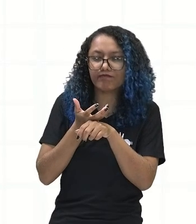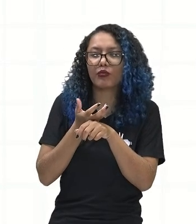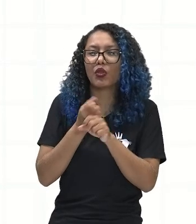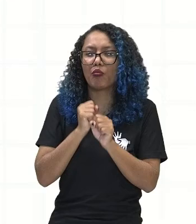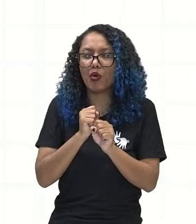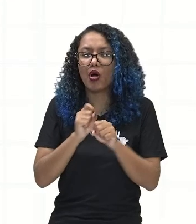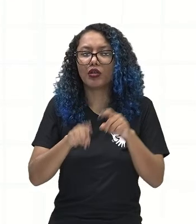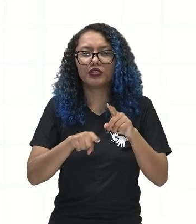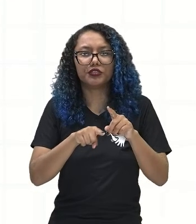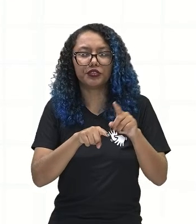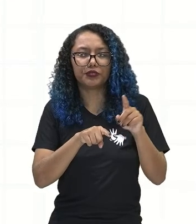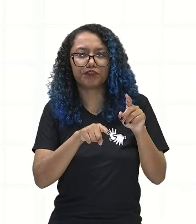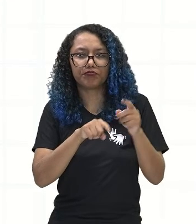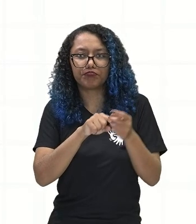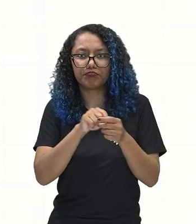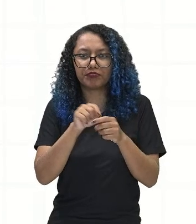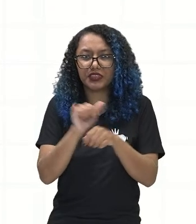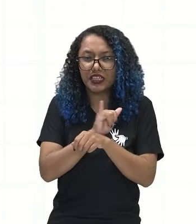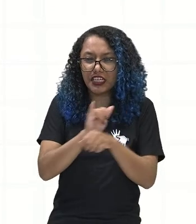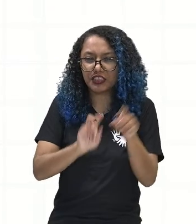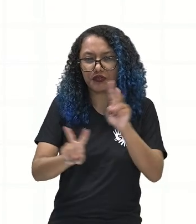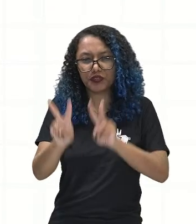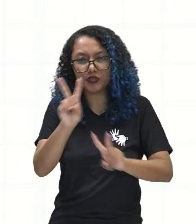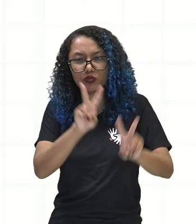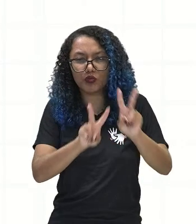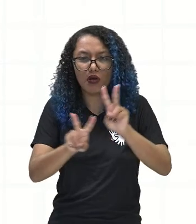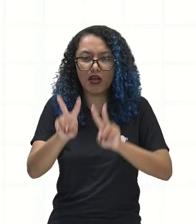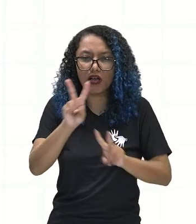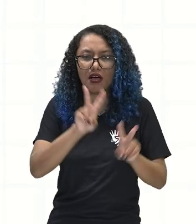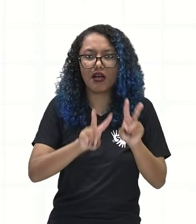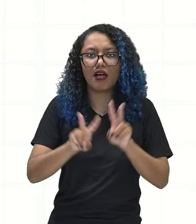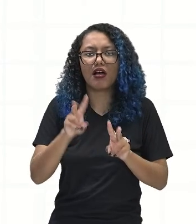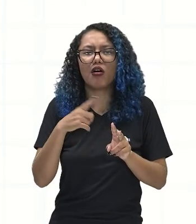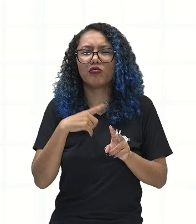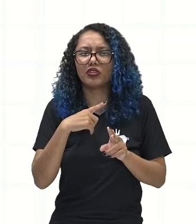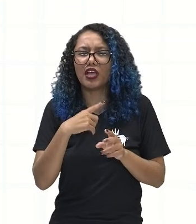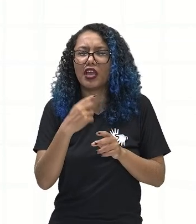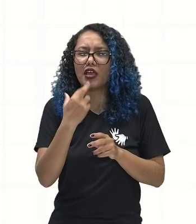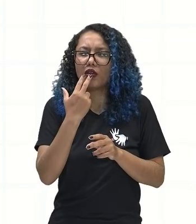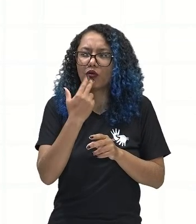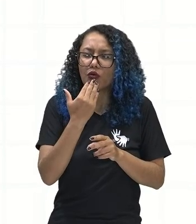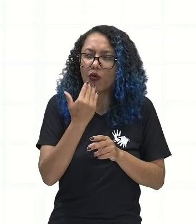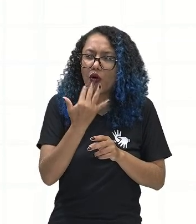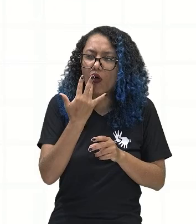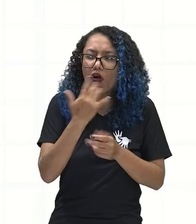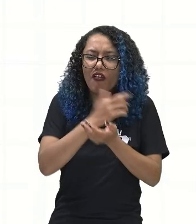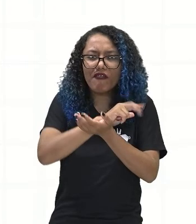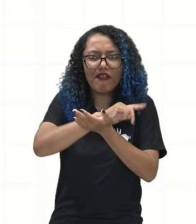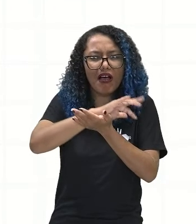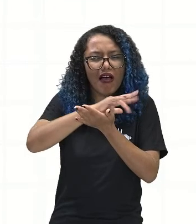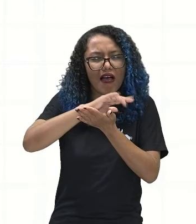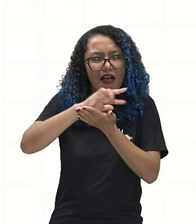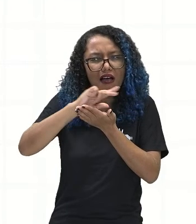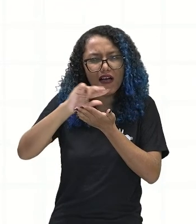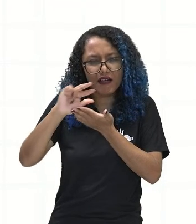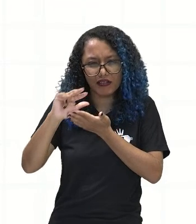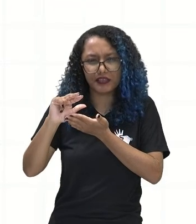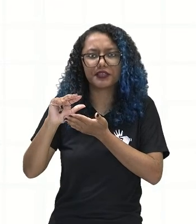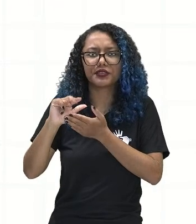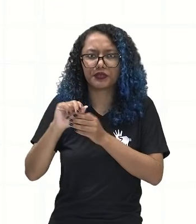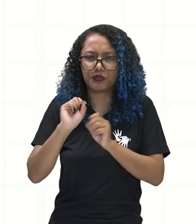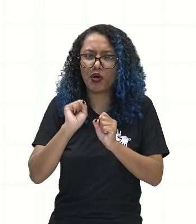visual, em grande parte das vezes fazendo uso de cores vibrantes, de tons agressivos, certo? Na